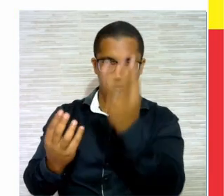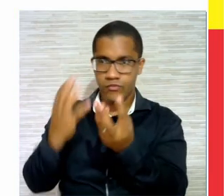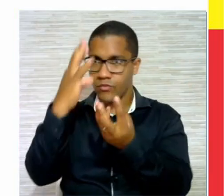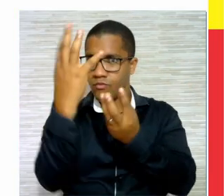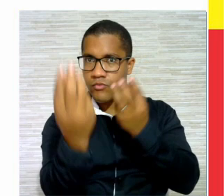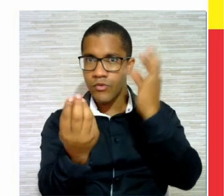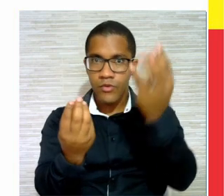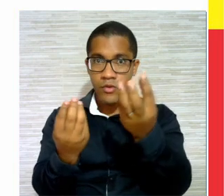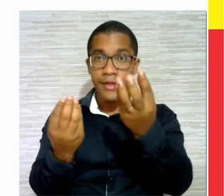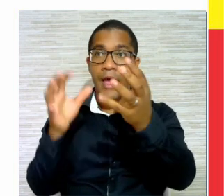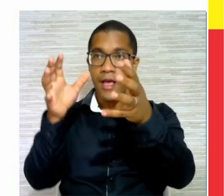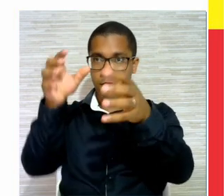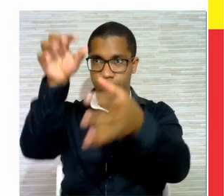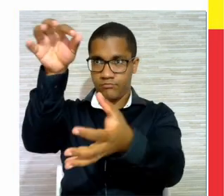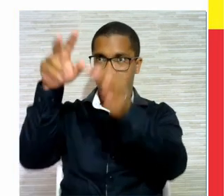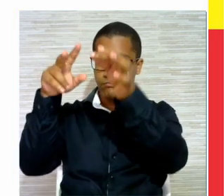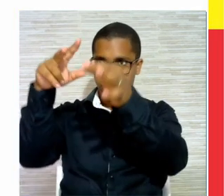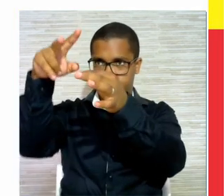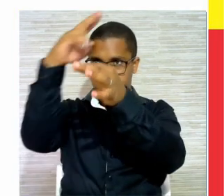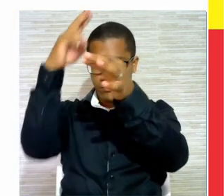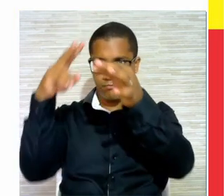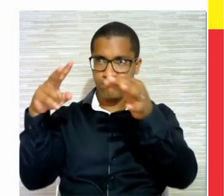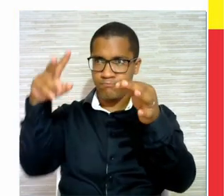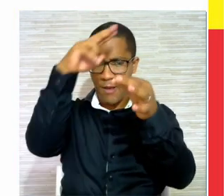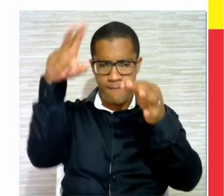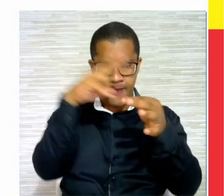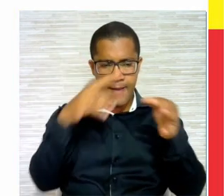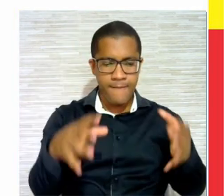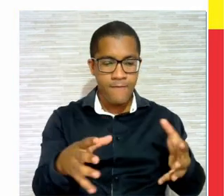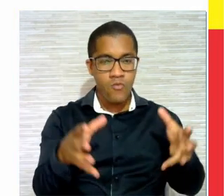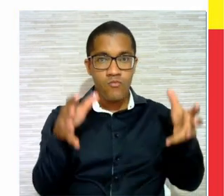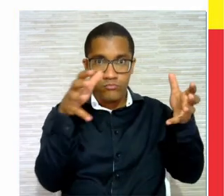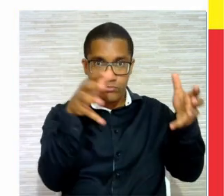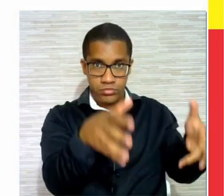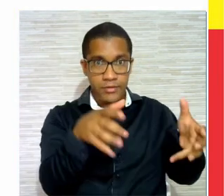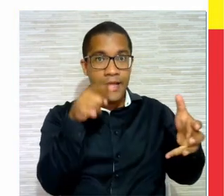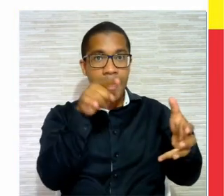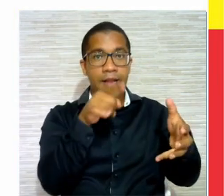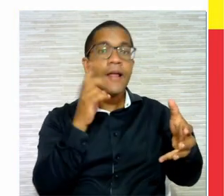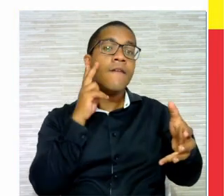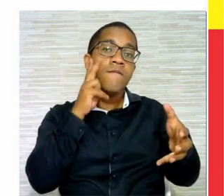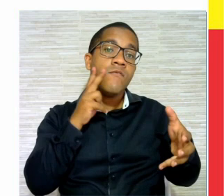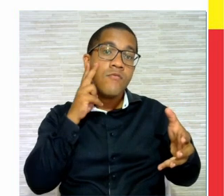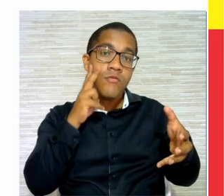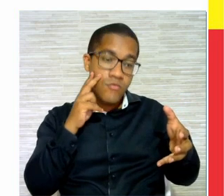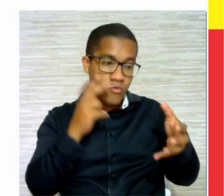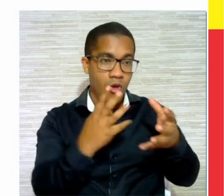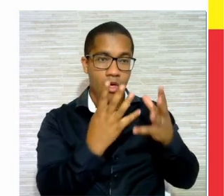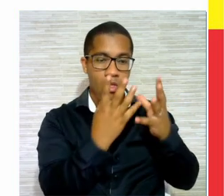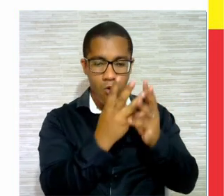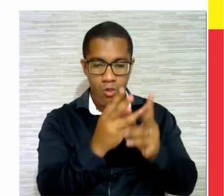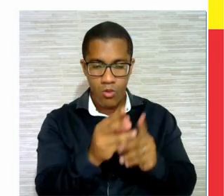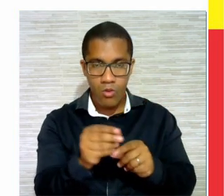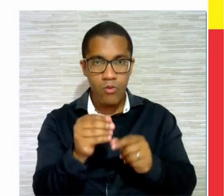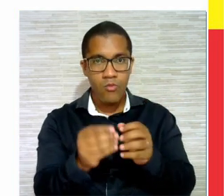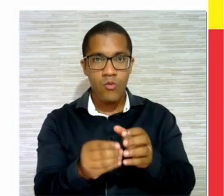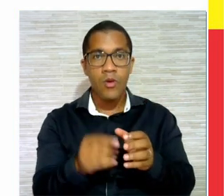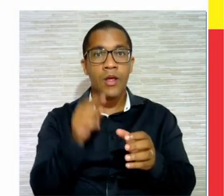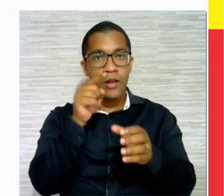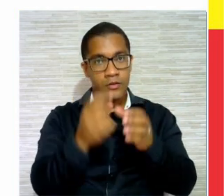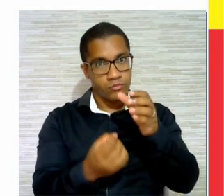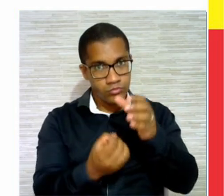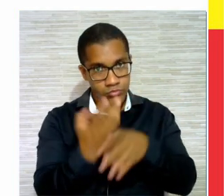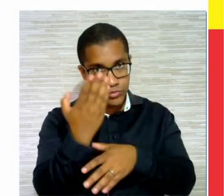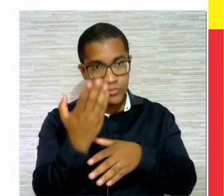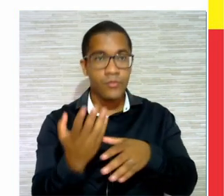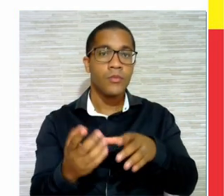ambiente agrícola, a gente vai ter a produção de vinhos e suco de uva. O que vocês veem na tela é uma fábrica, tá? Então, nessa fábrica aí,